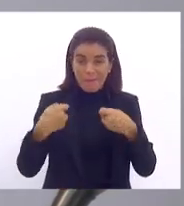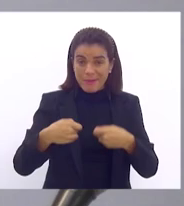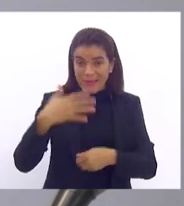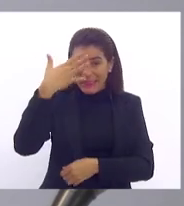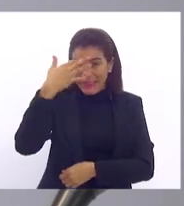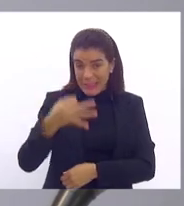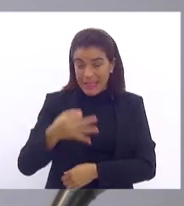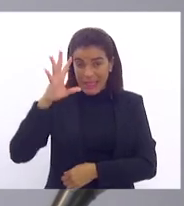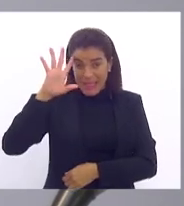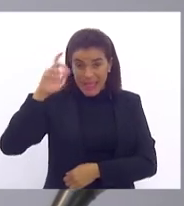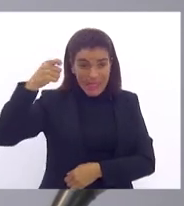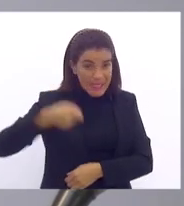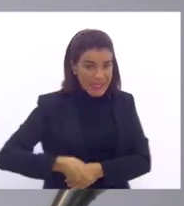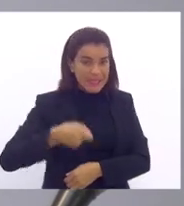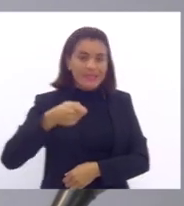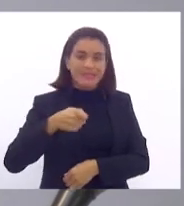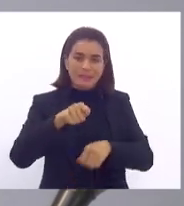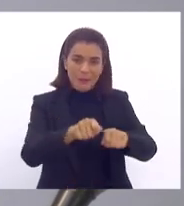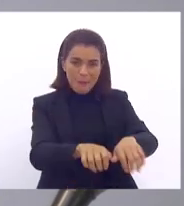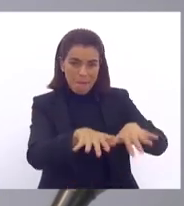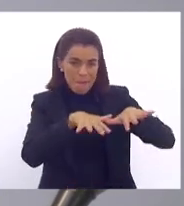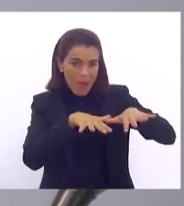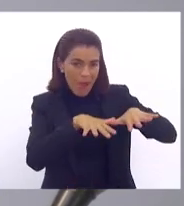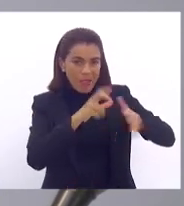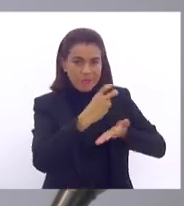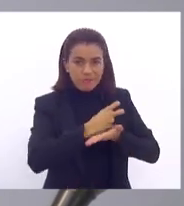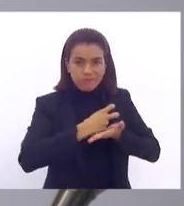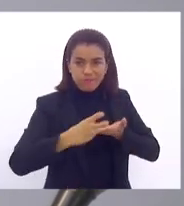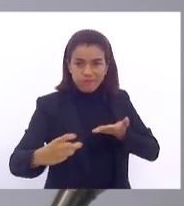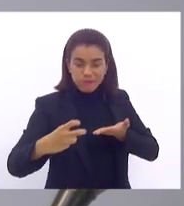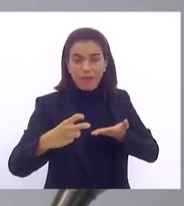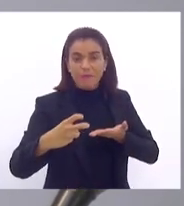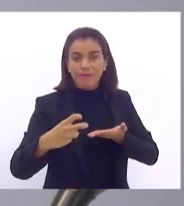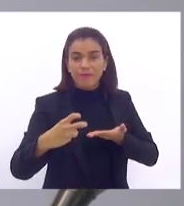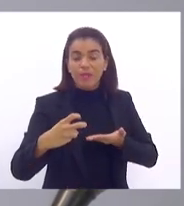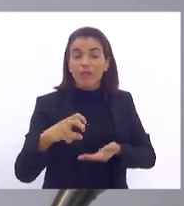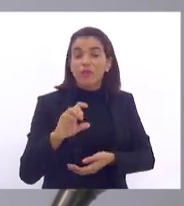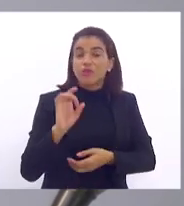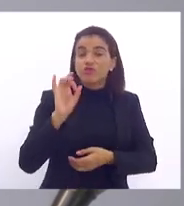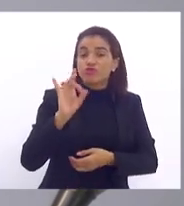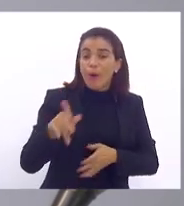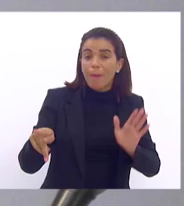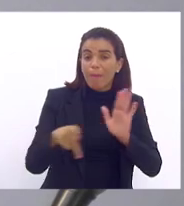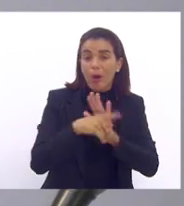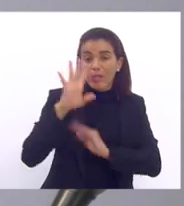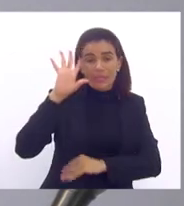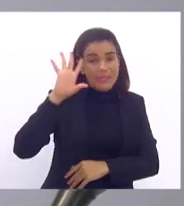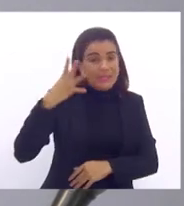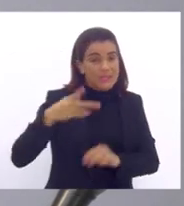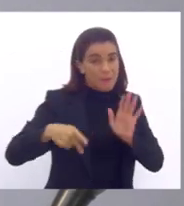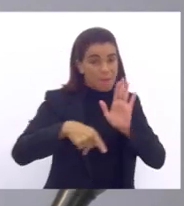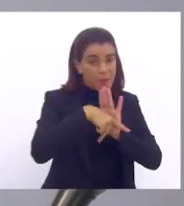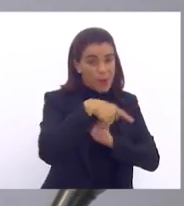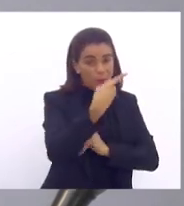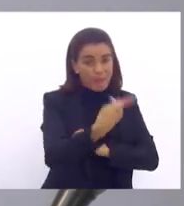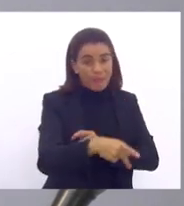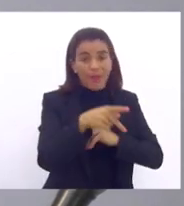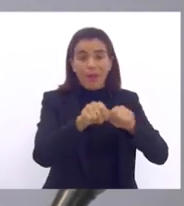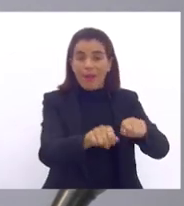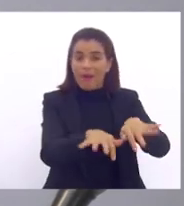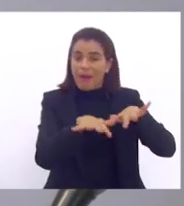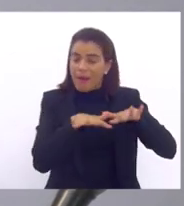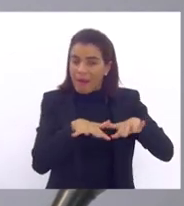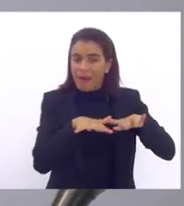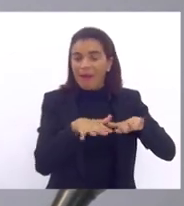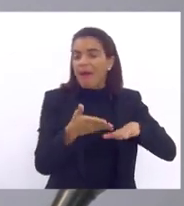do parament de per de Mandato que S pode do parament antes